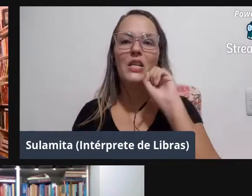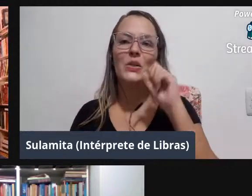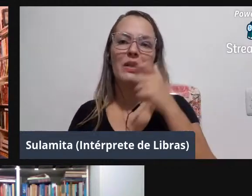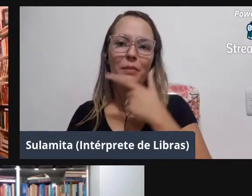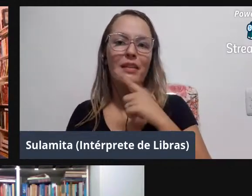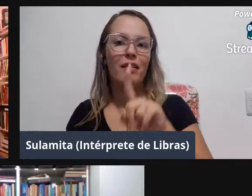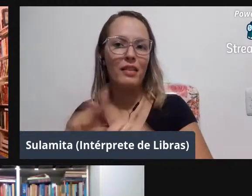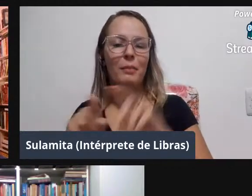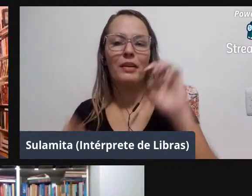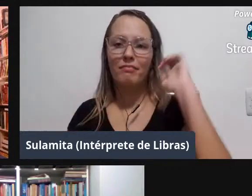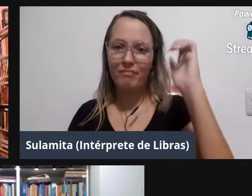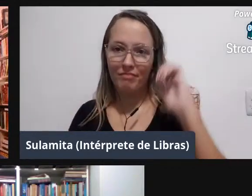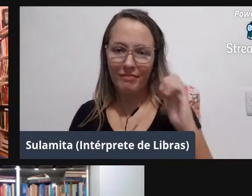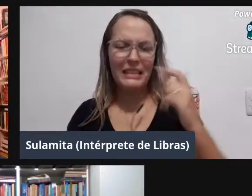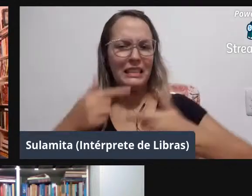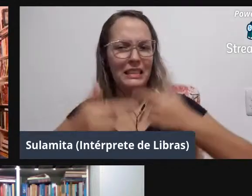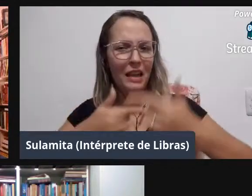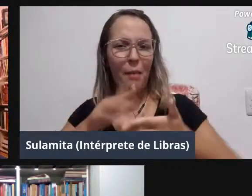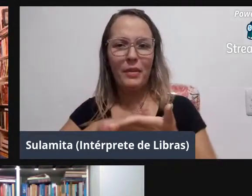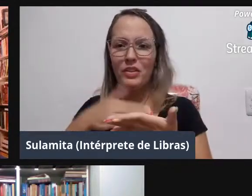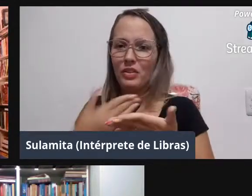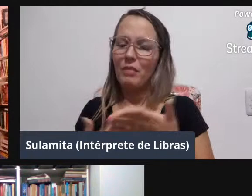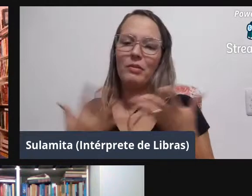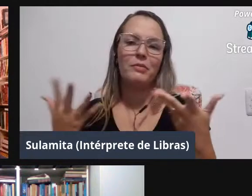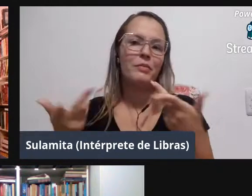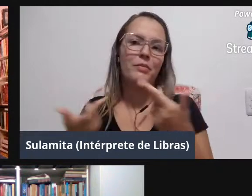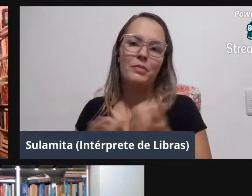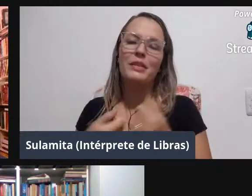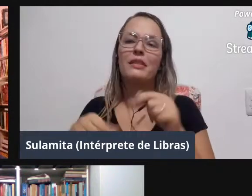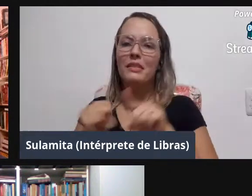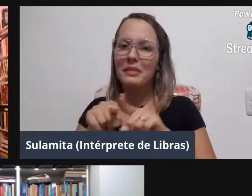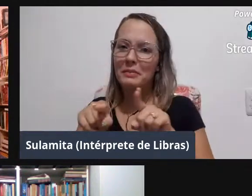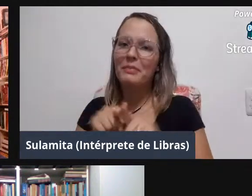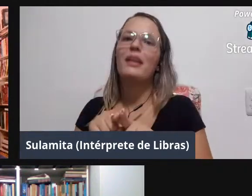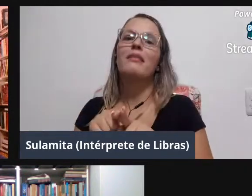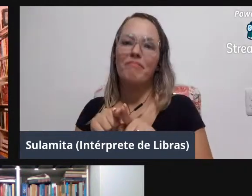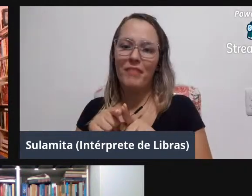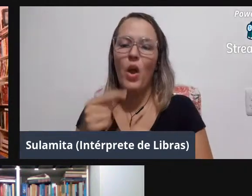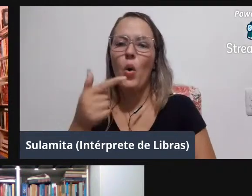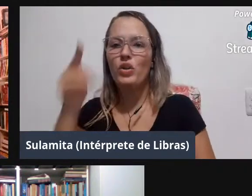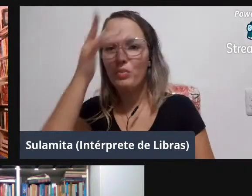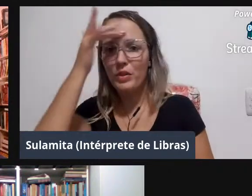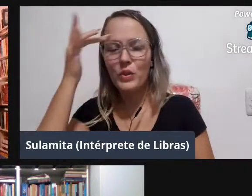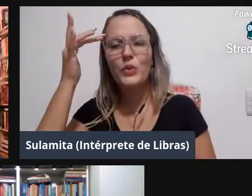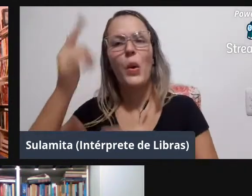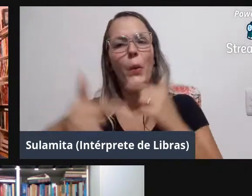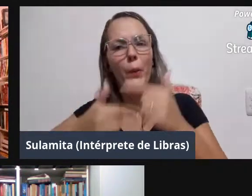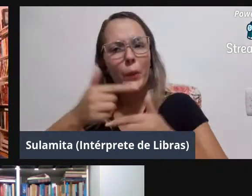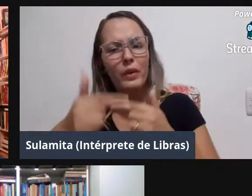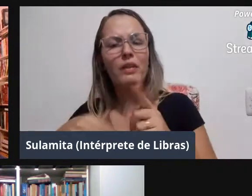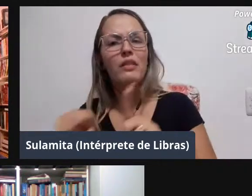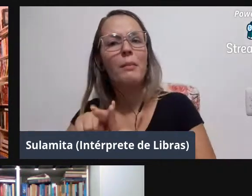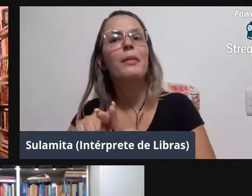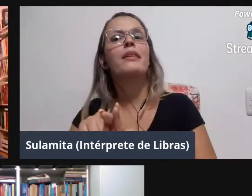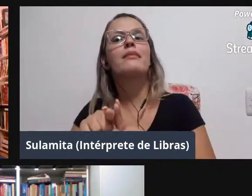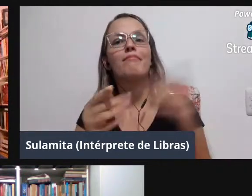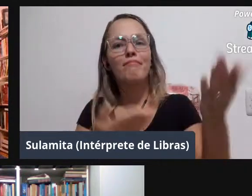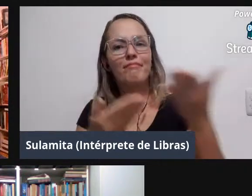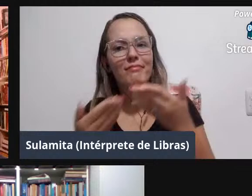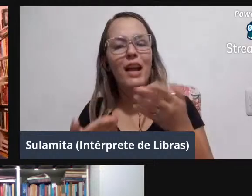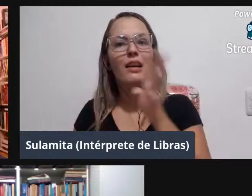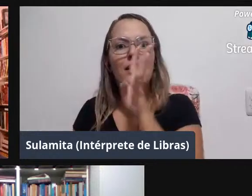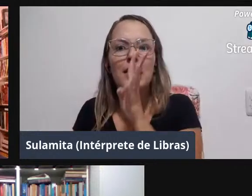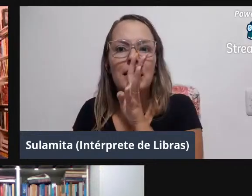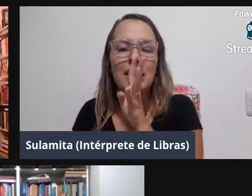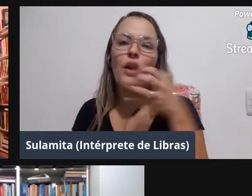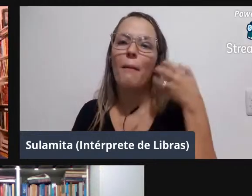pelo imprescindível trabalho aqui, né, de cada vez mais a gente acolher outras pessoas, outros colegas, acho que isso é fundamental. A